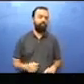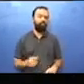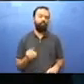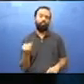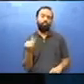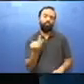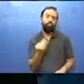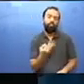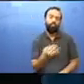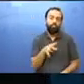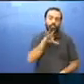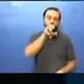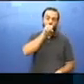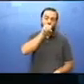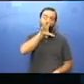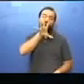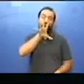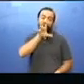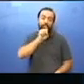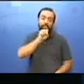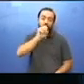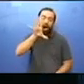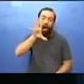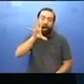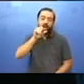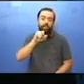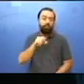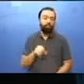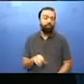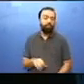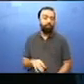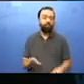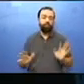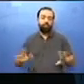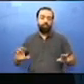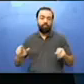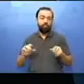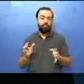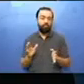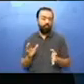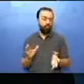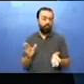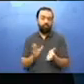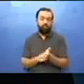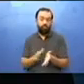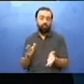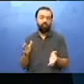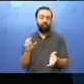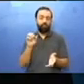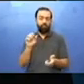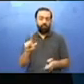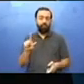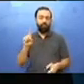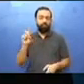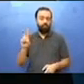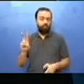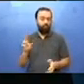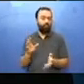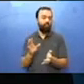gente abre a boca para falar esta palavra. Então, olhem. Mãozinhas soltas. Vamos bater palma comigo?